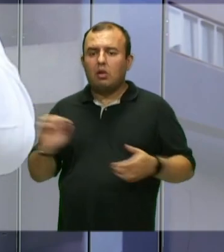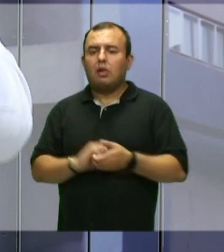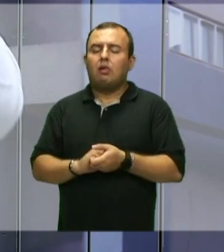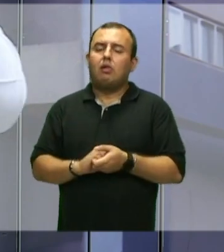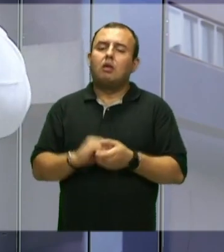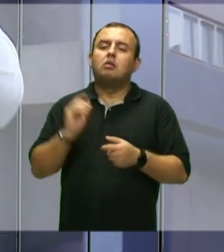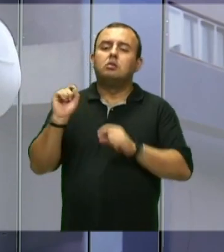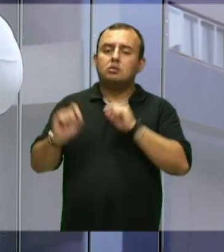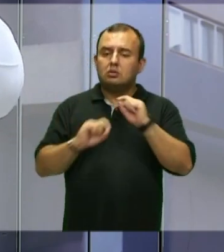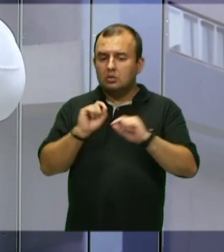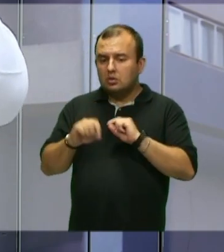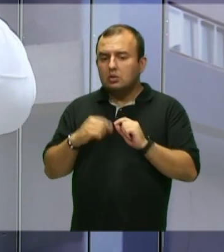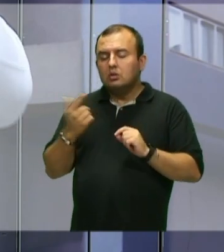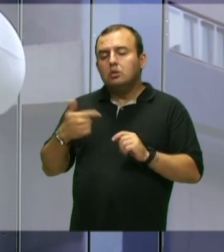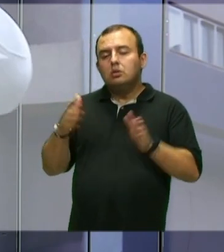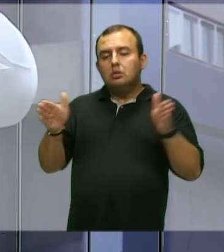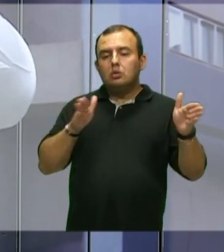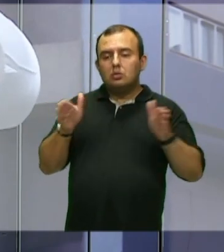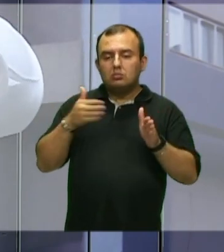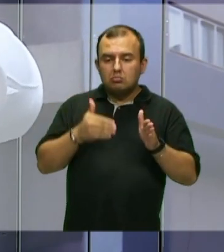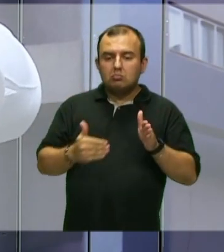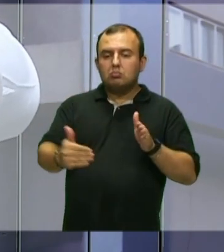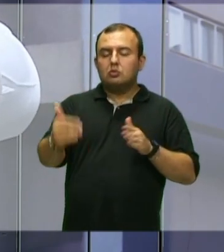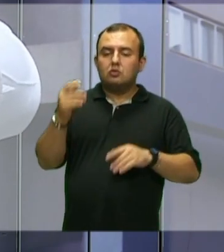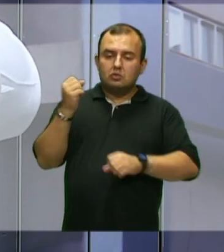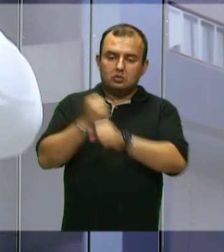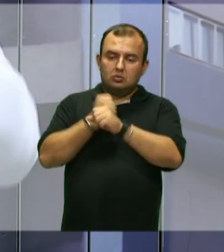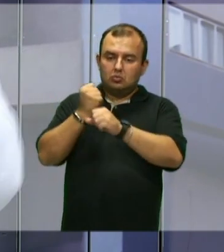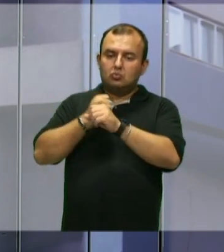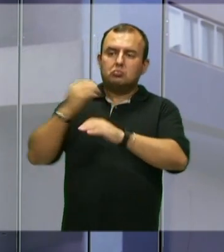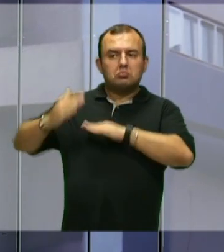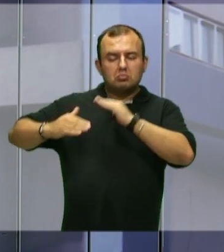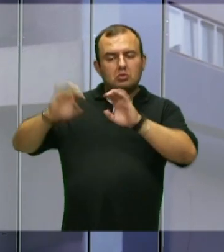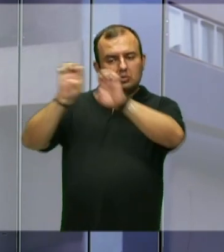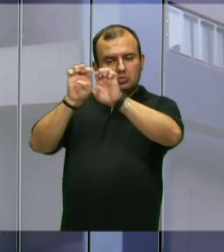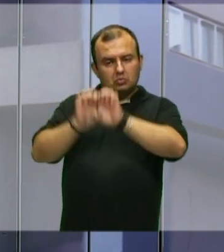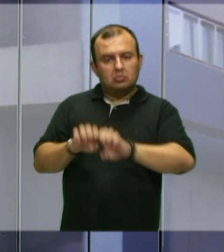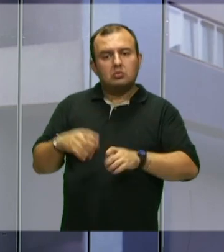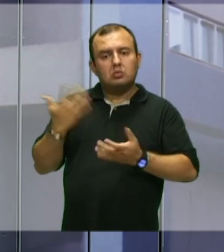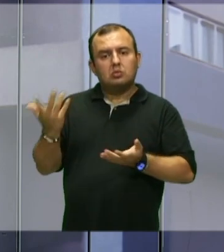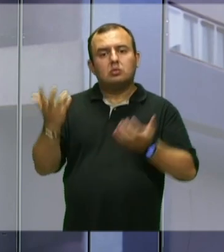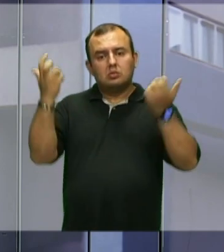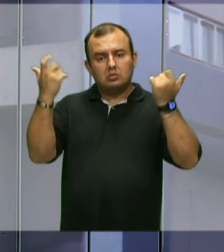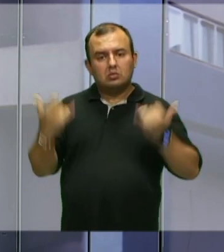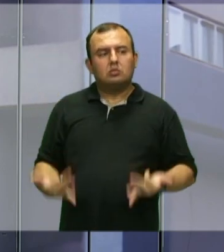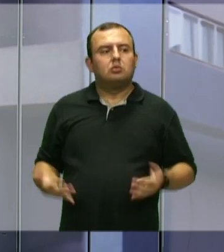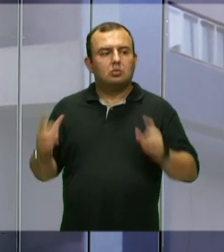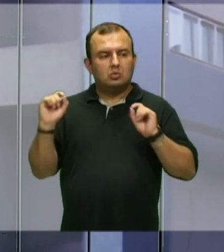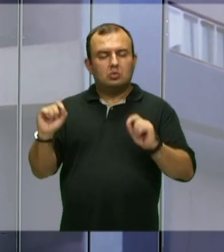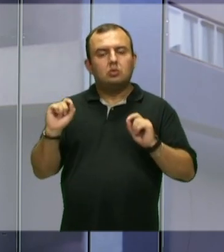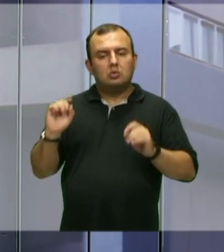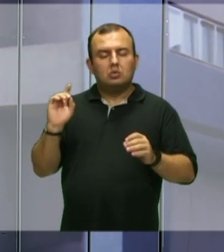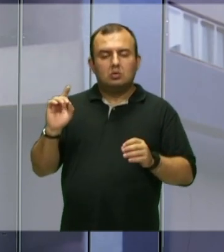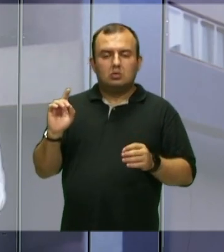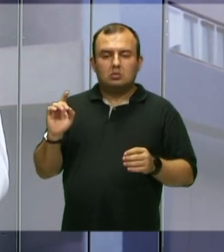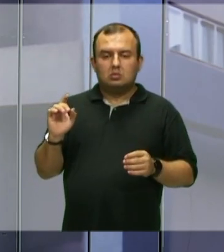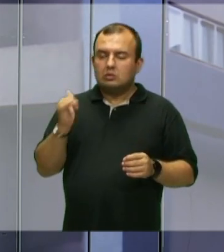ao longo do período que a gente vai construindo essa estrutura. E aí, como a gente esbarra na